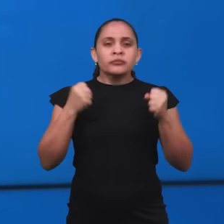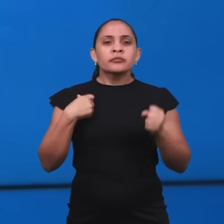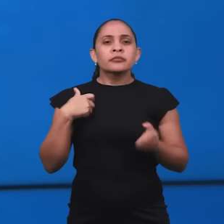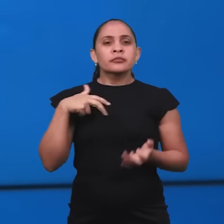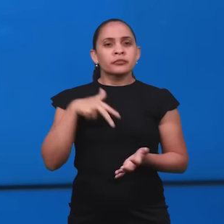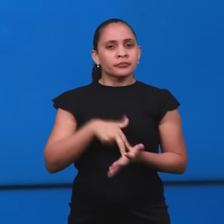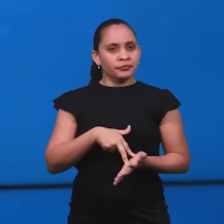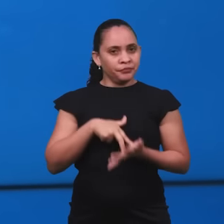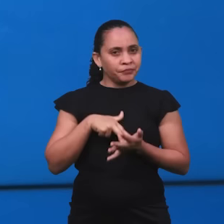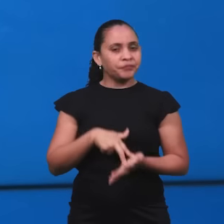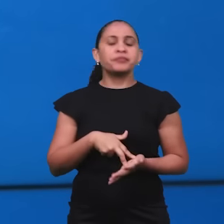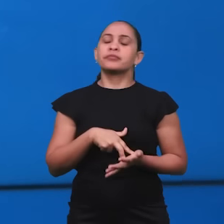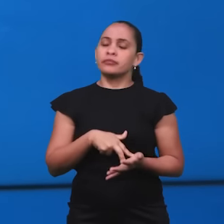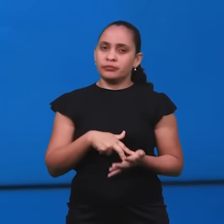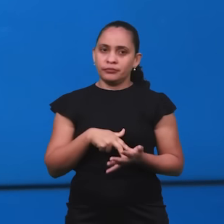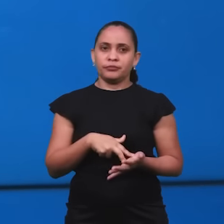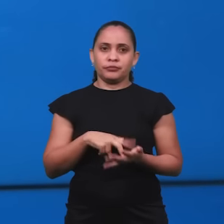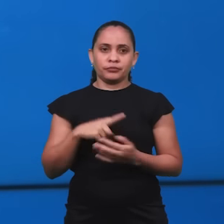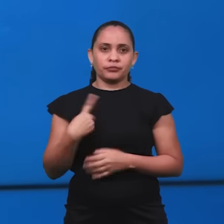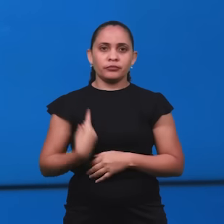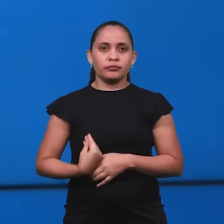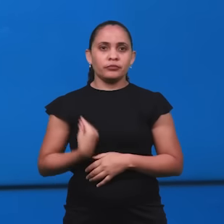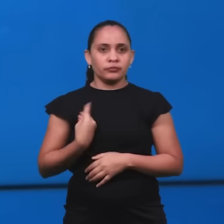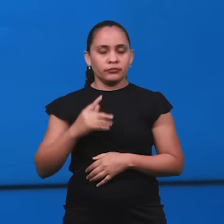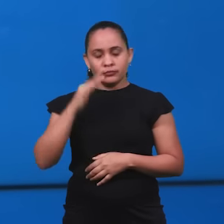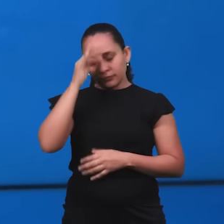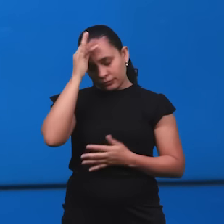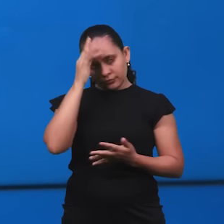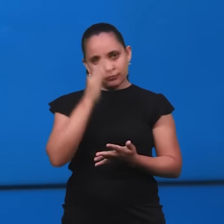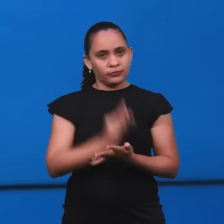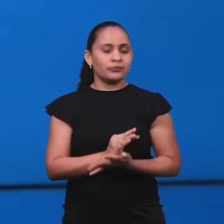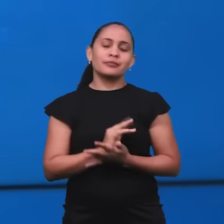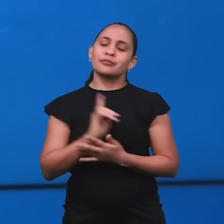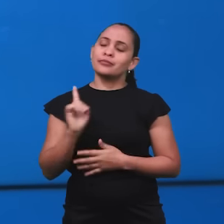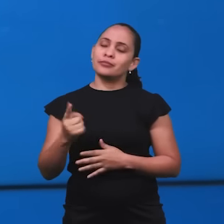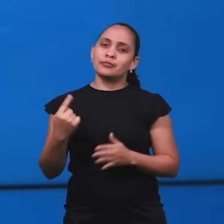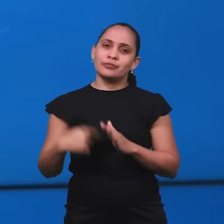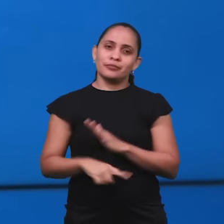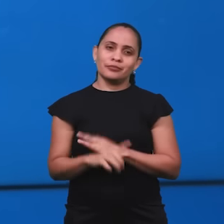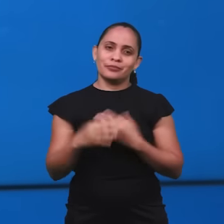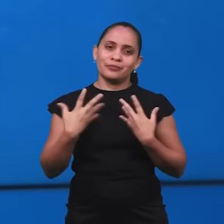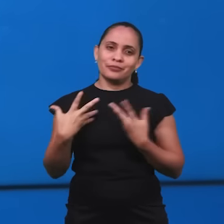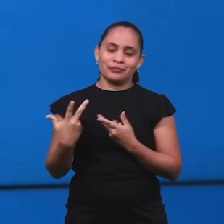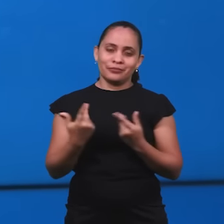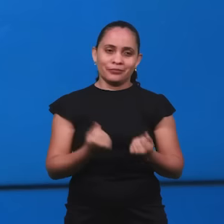pela justificação da nossa fé. É algo realmente muito profundo e muito maravilhoso.